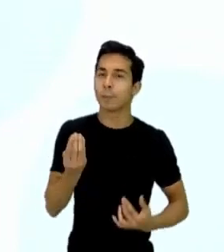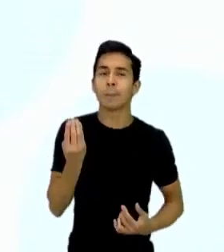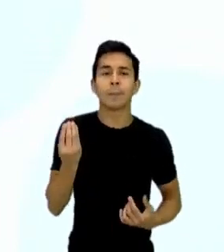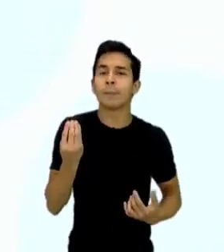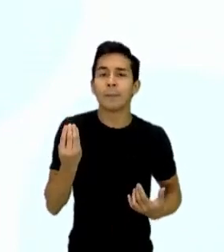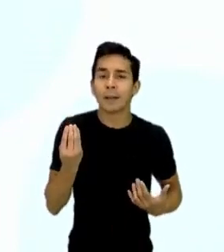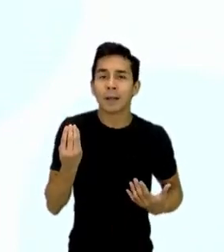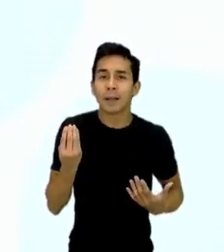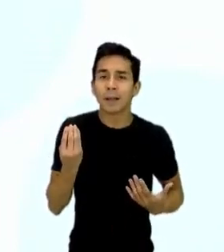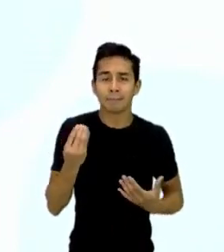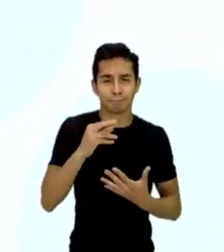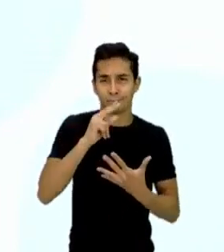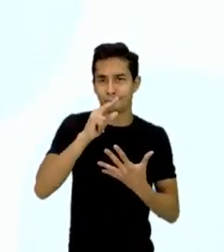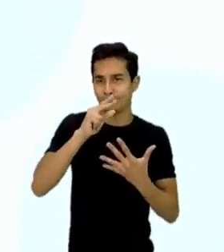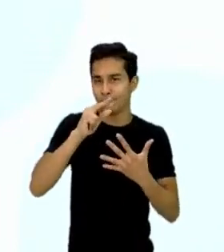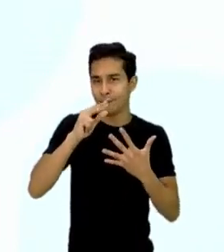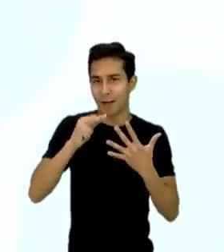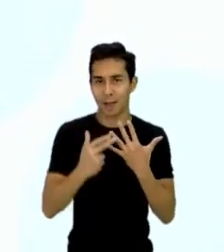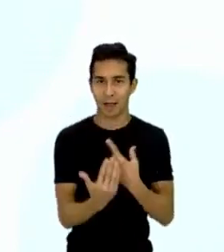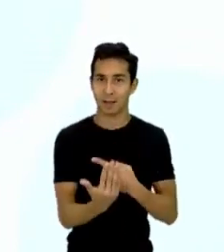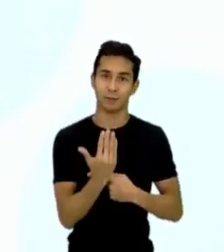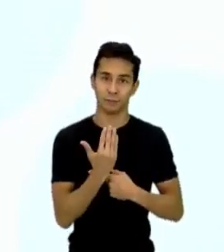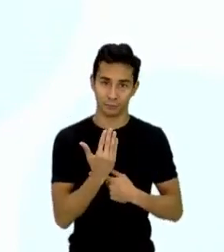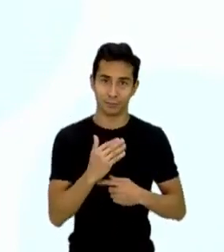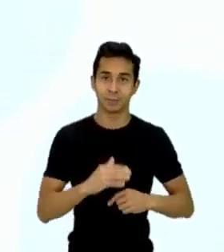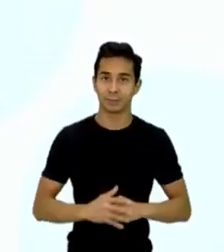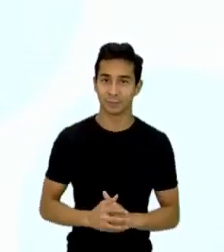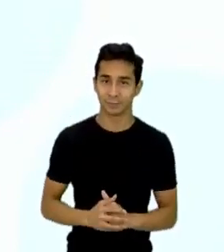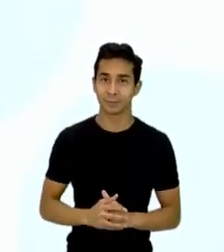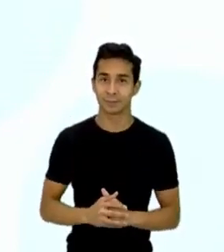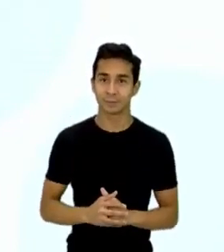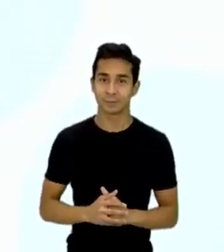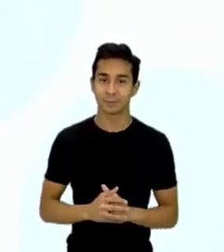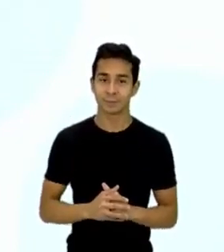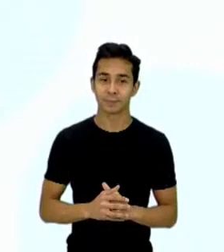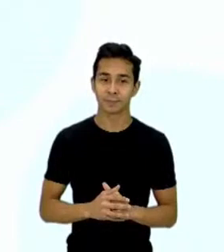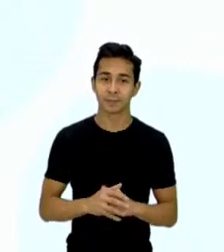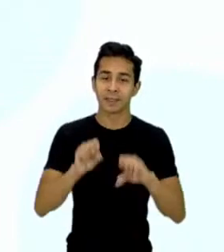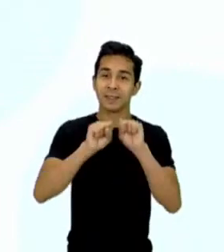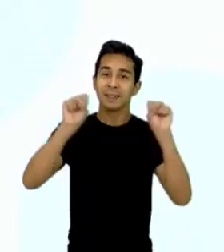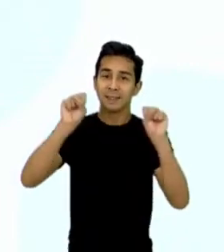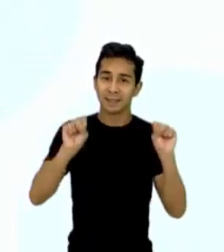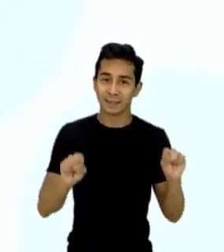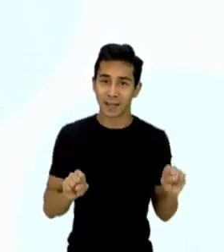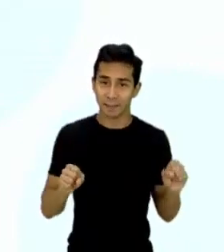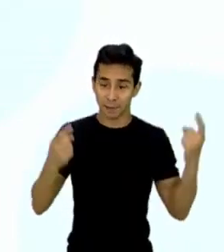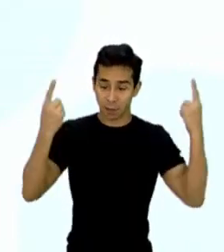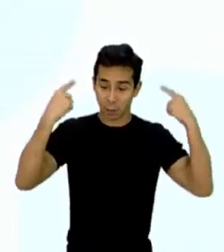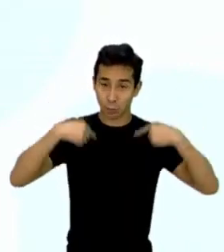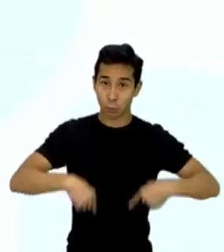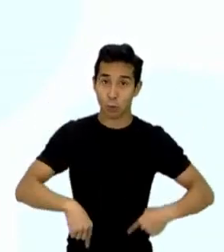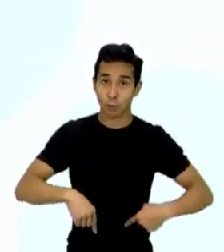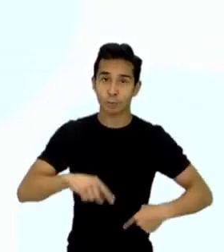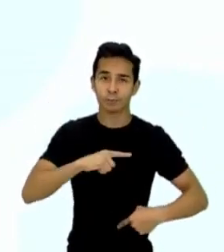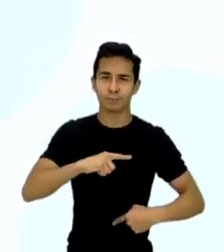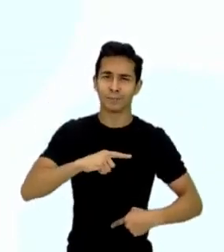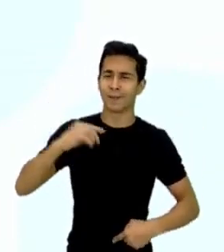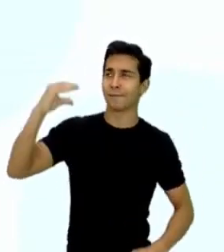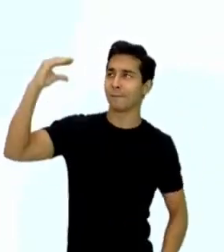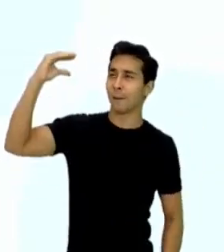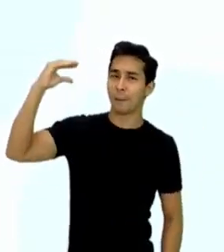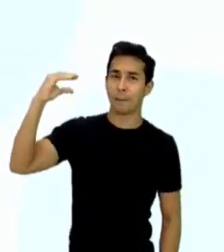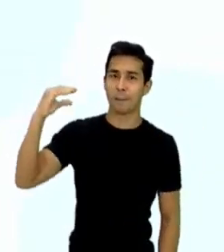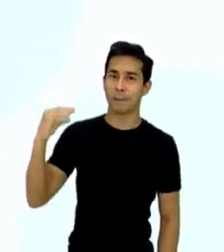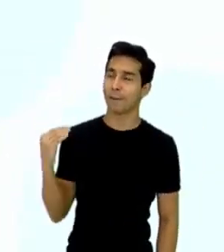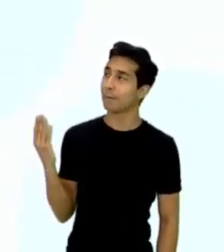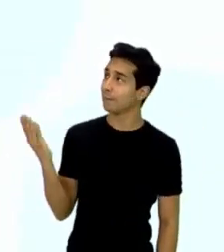diversas funções, tá certo? Quais são os sistemas que nós temos aí? Eu trouxe alguns pra gente aí do nosso corpo. Então, nós temos